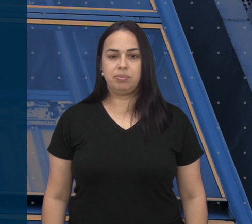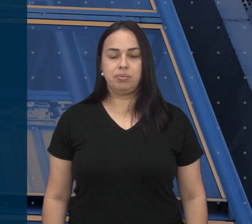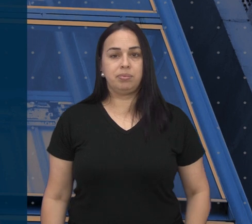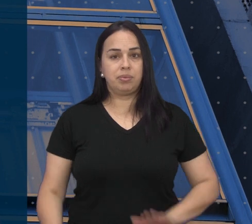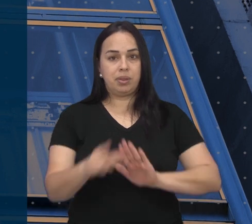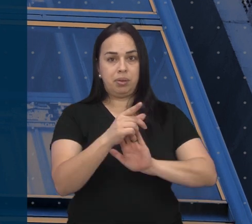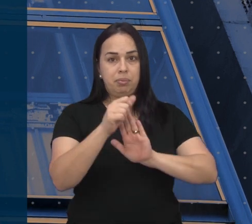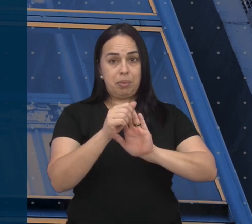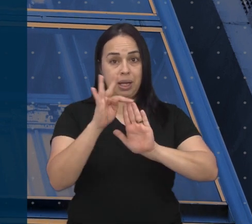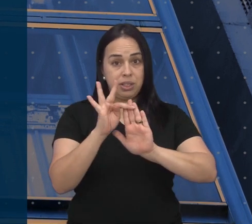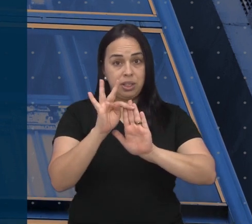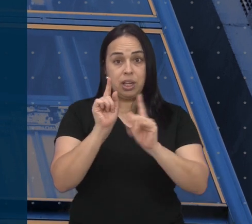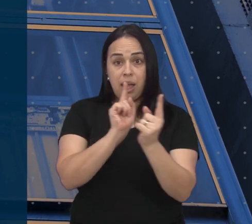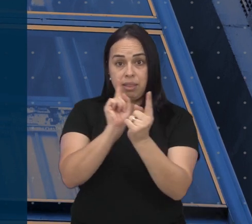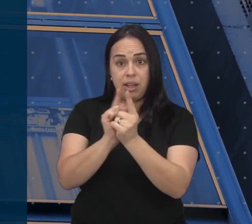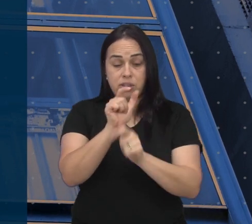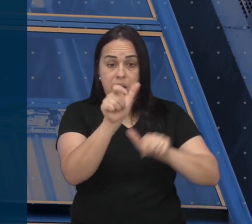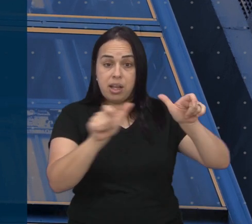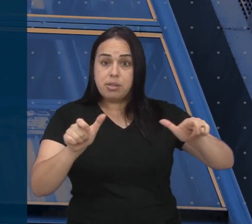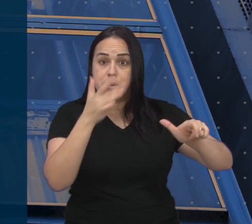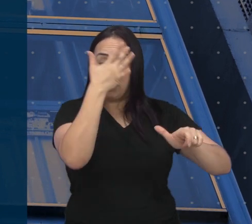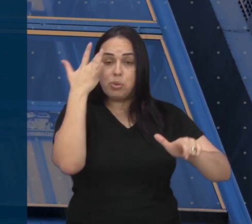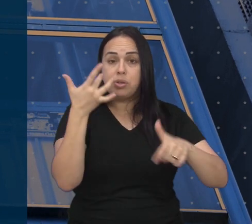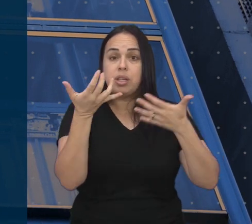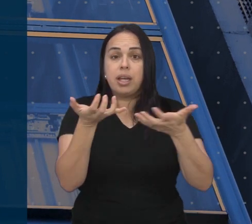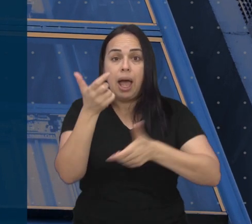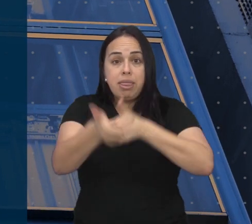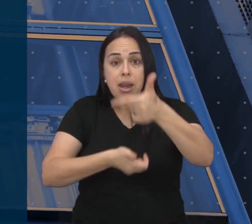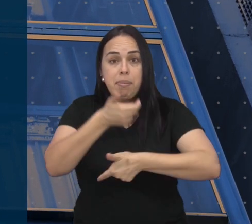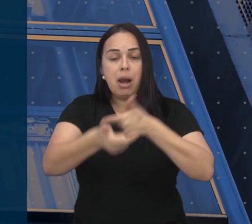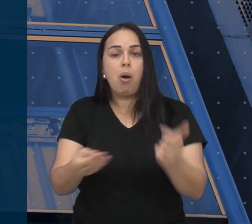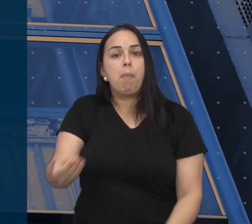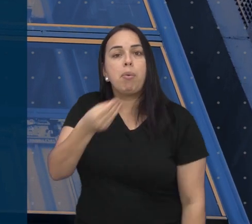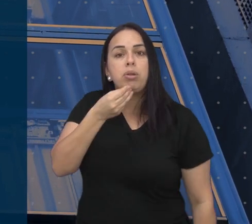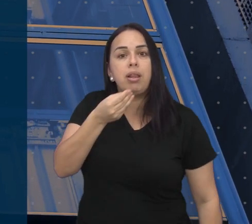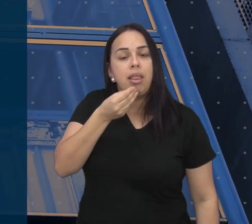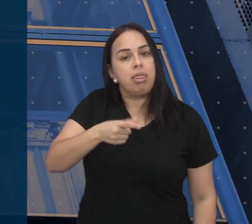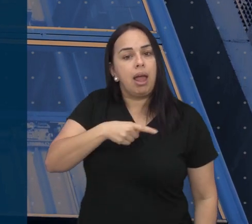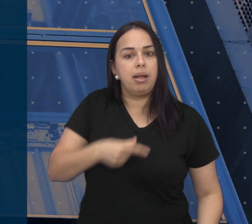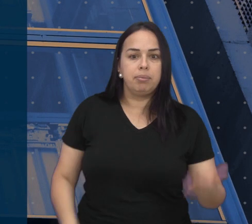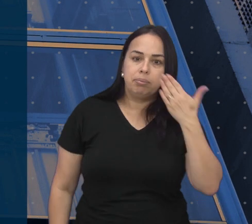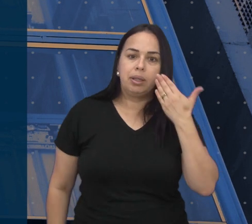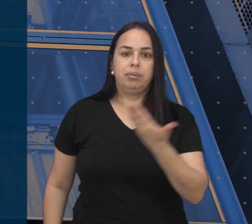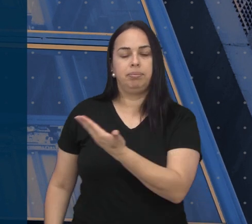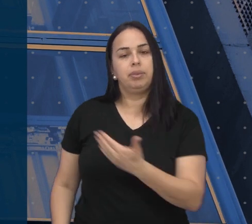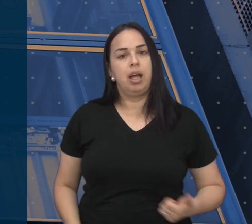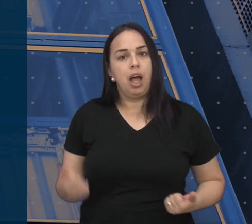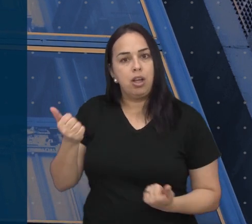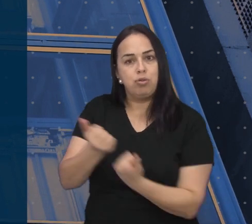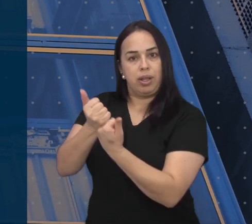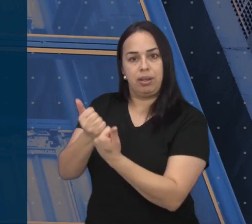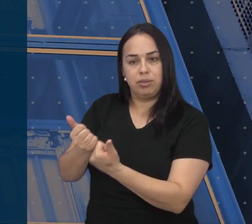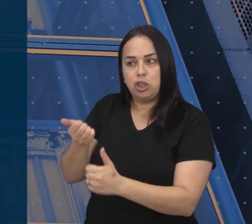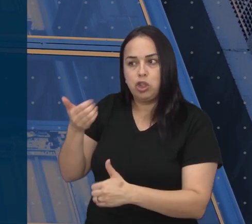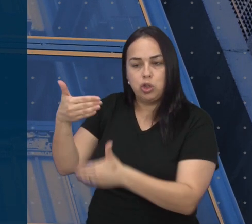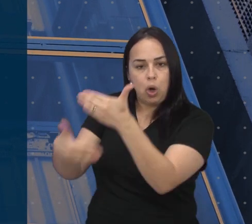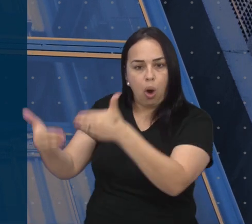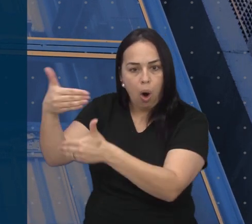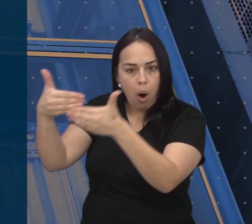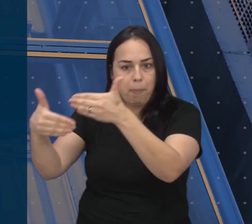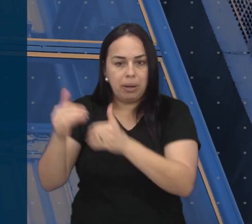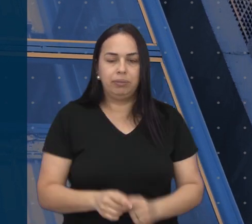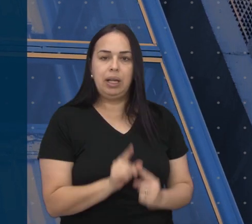O PAT, Posto de Atendimento ao Trabalhador de São José dos Campos, tem oportunidades de emprego para ajudante de